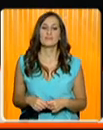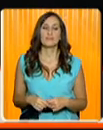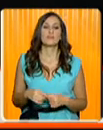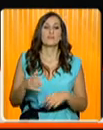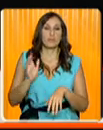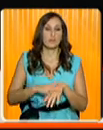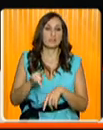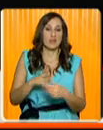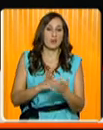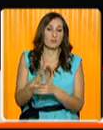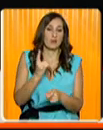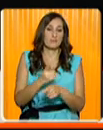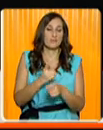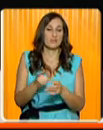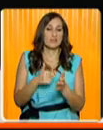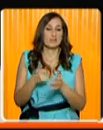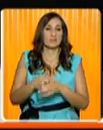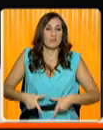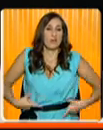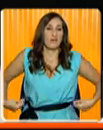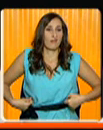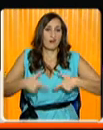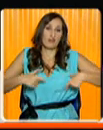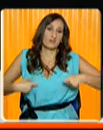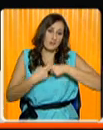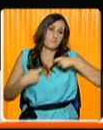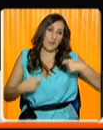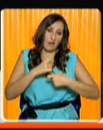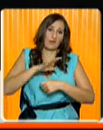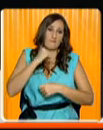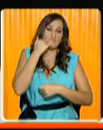É assim, por isso é que continuam a merecer aquela flanela meio descosida. É isto.